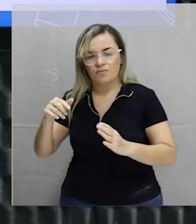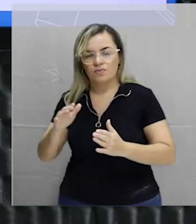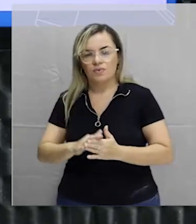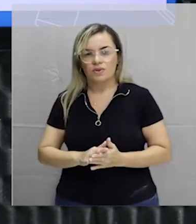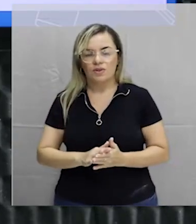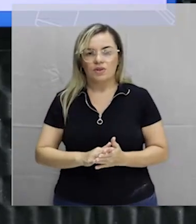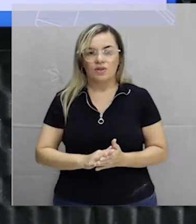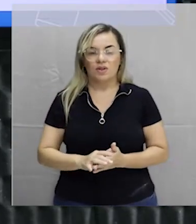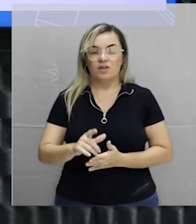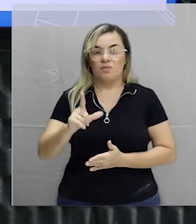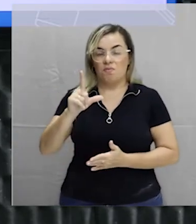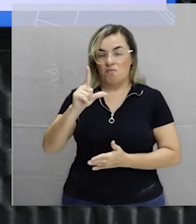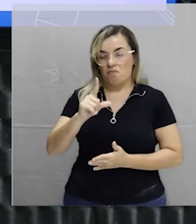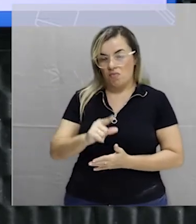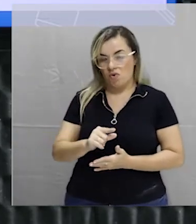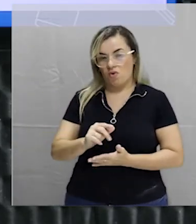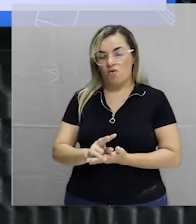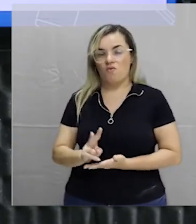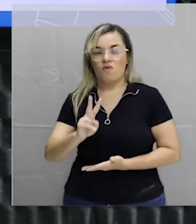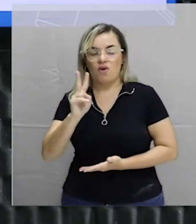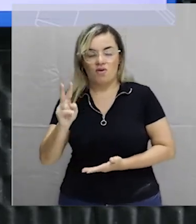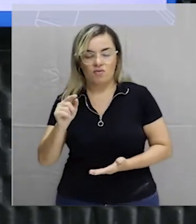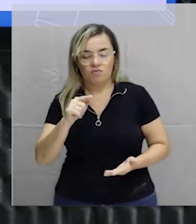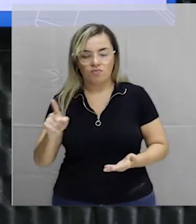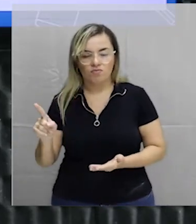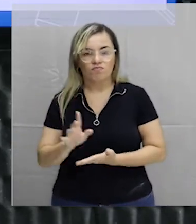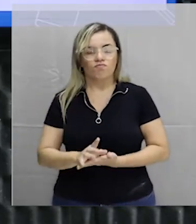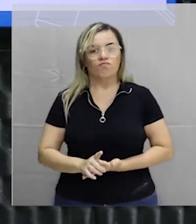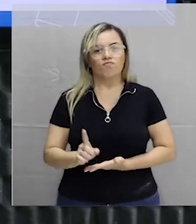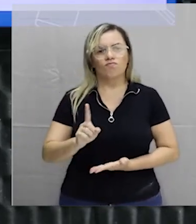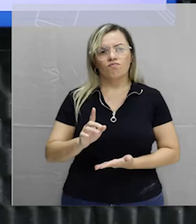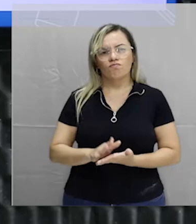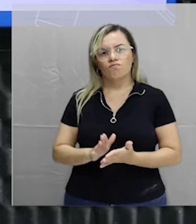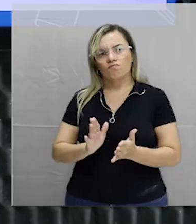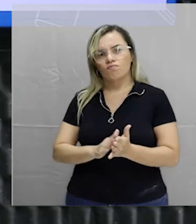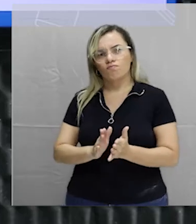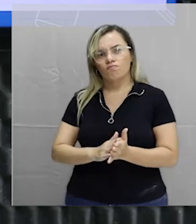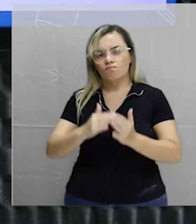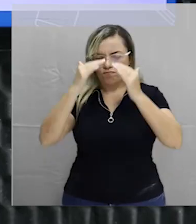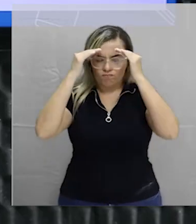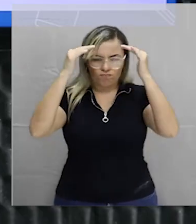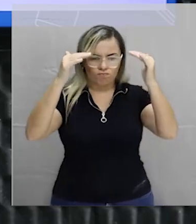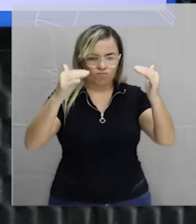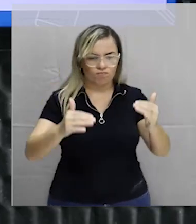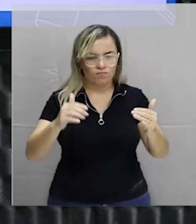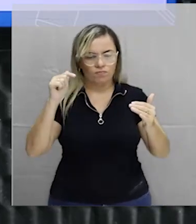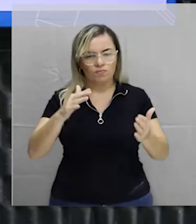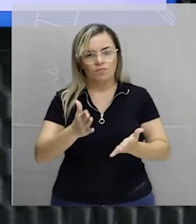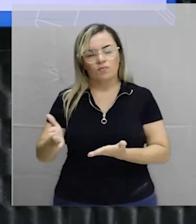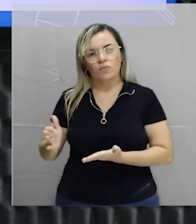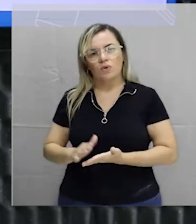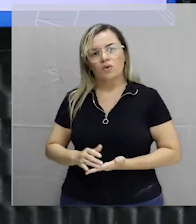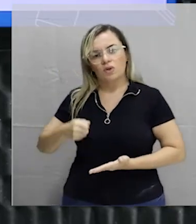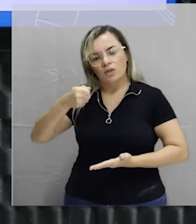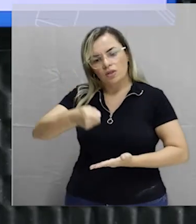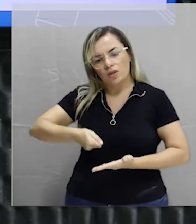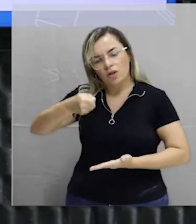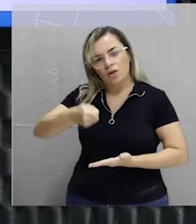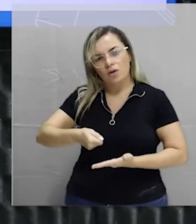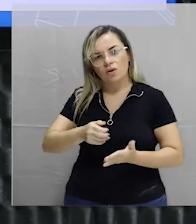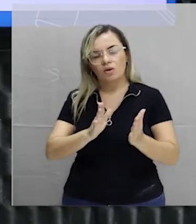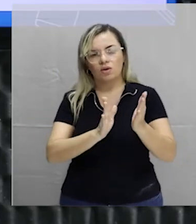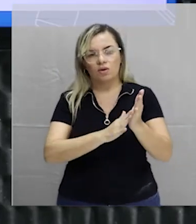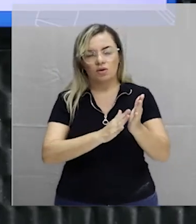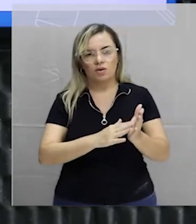a baixos preços, uma companhia que não cumpriu à risca com essas obrigações.